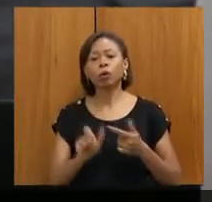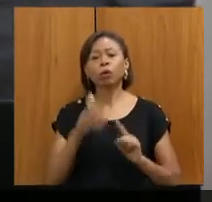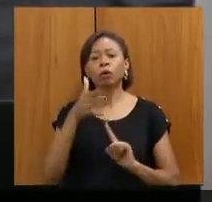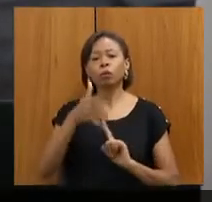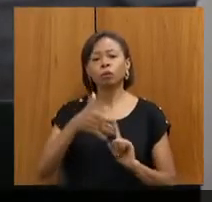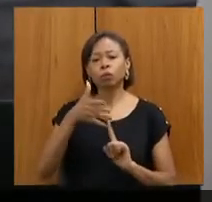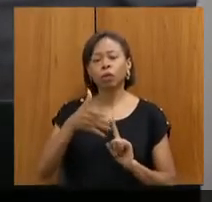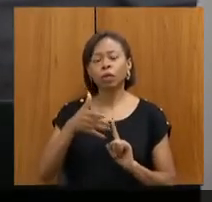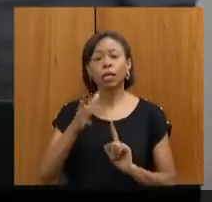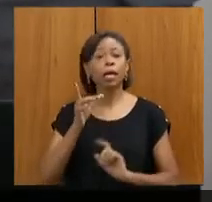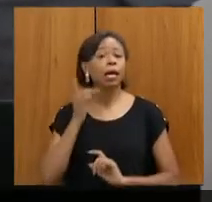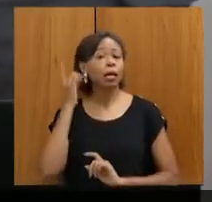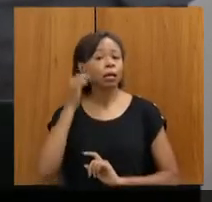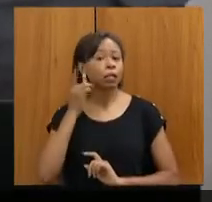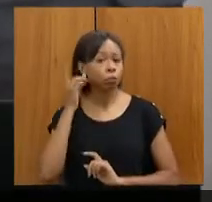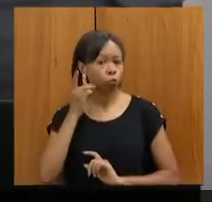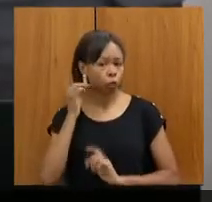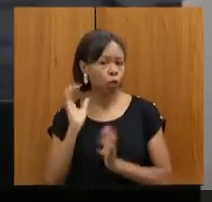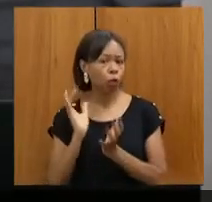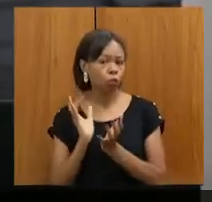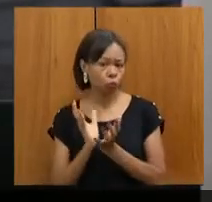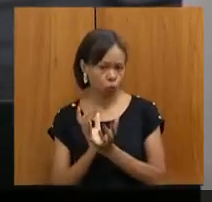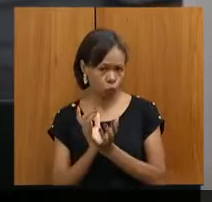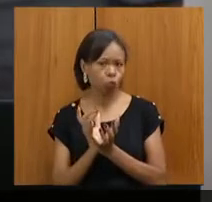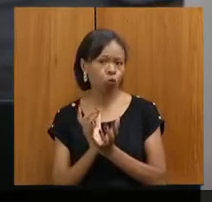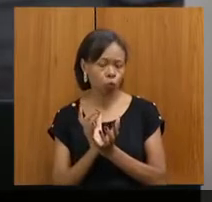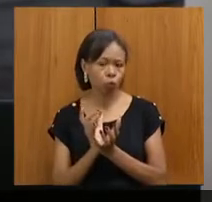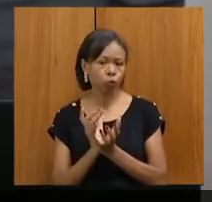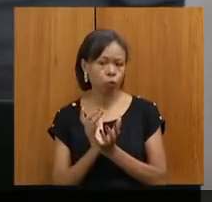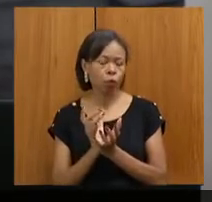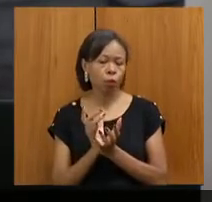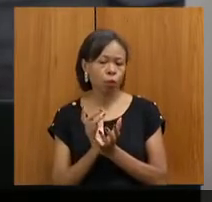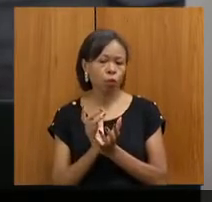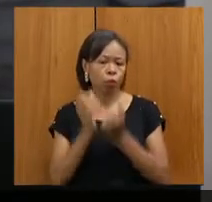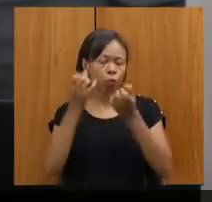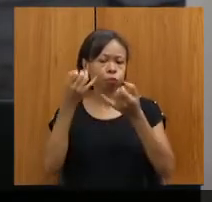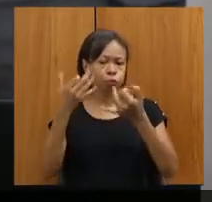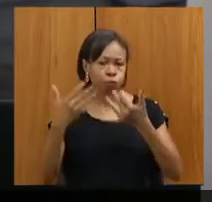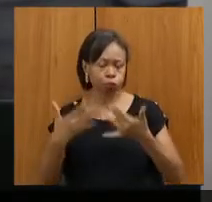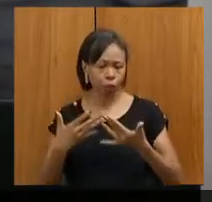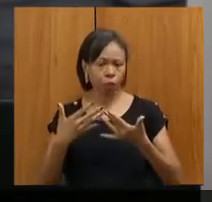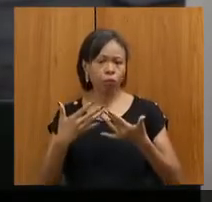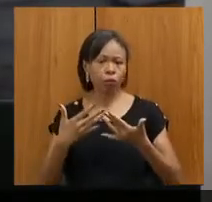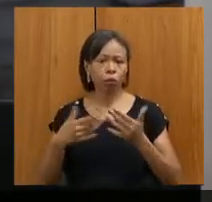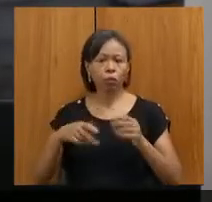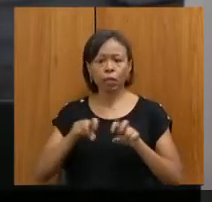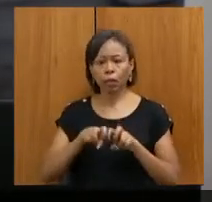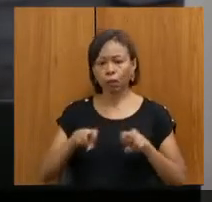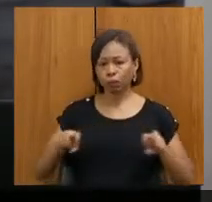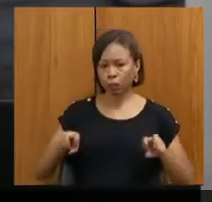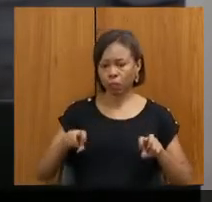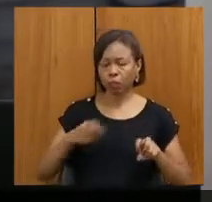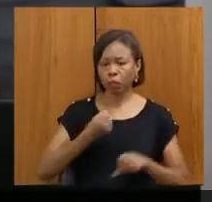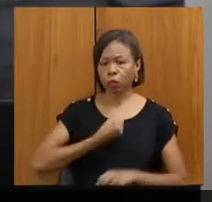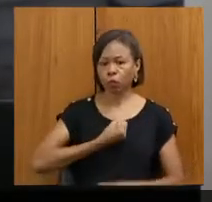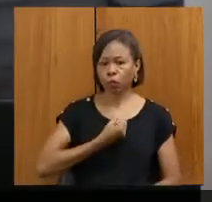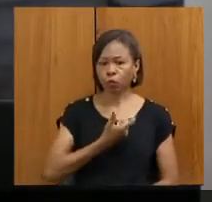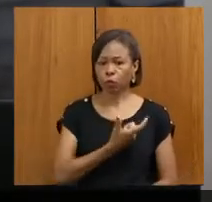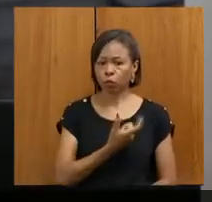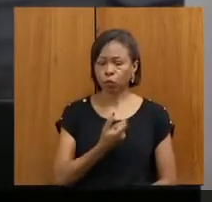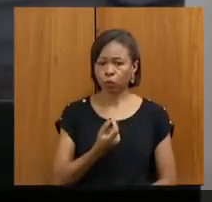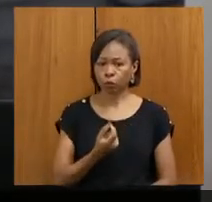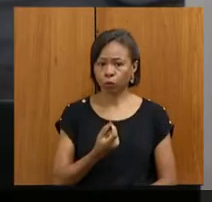as deputadas e aos deputados nos termos da deliberação da mesa número dois